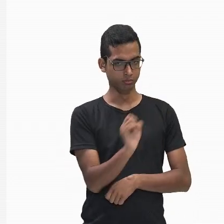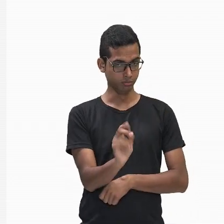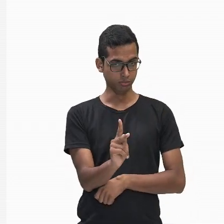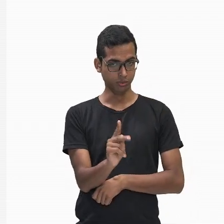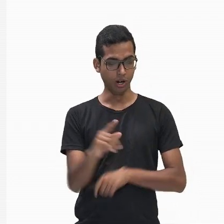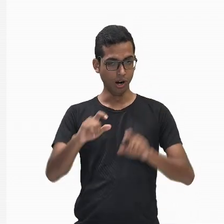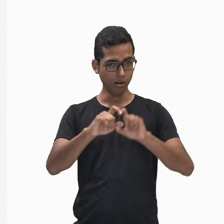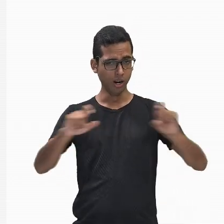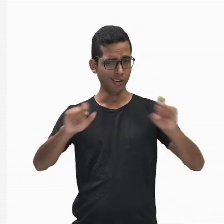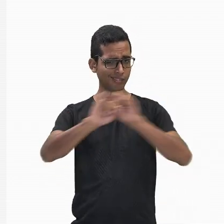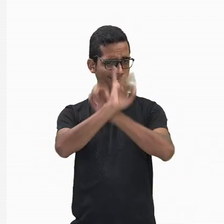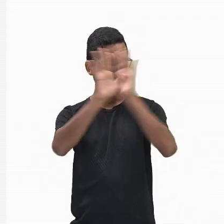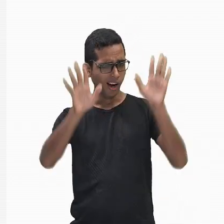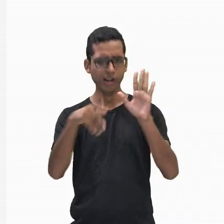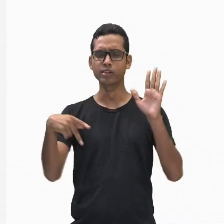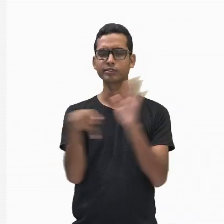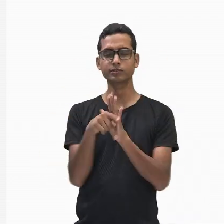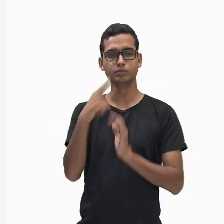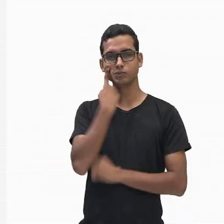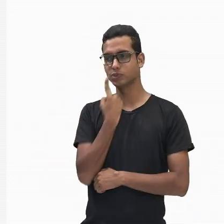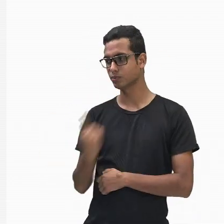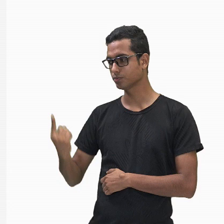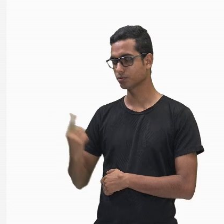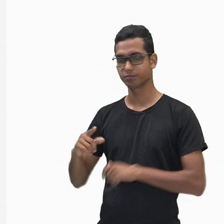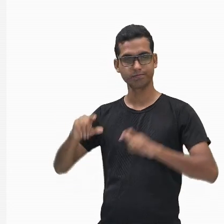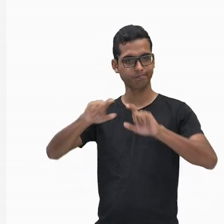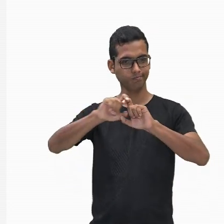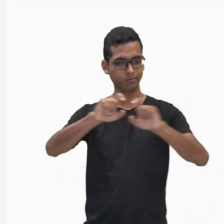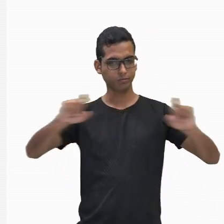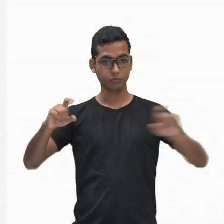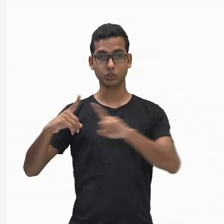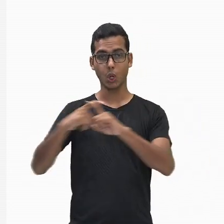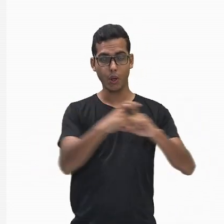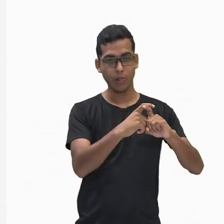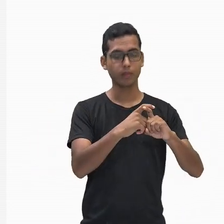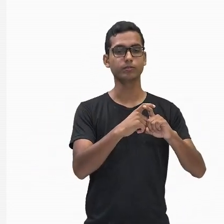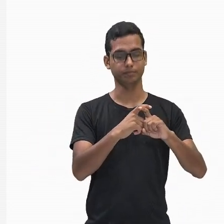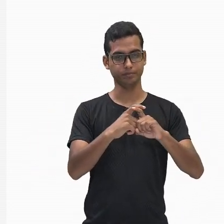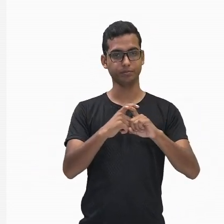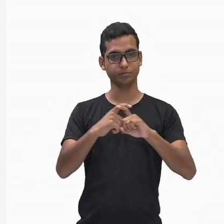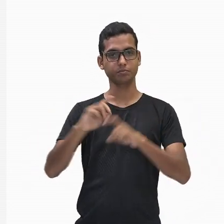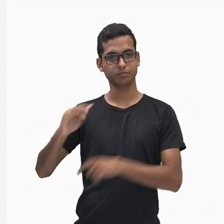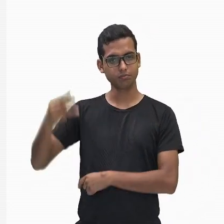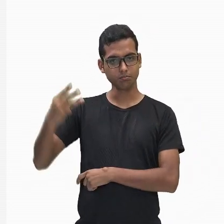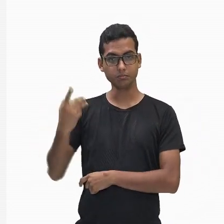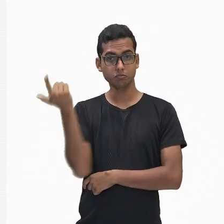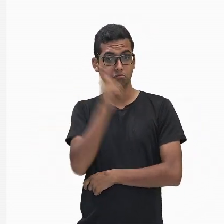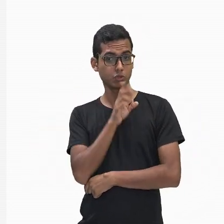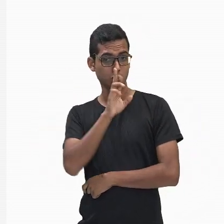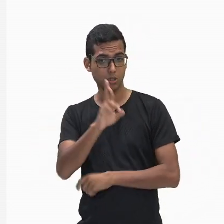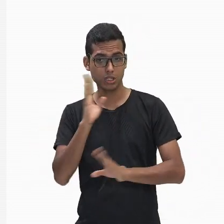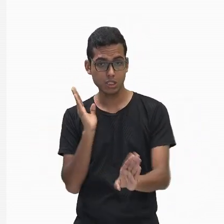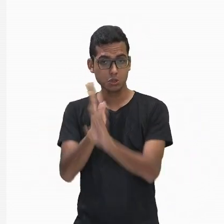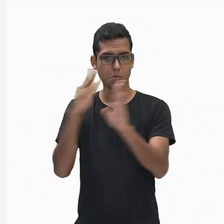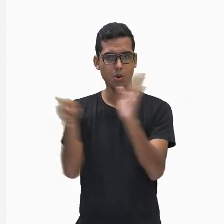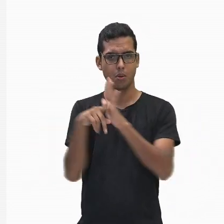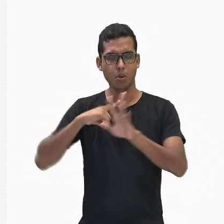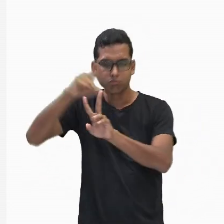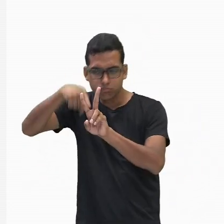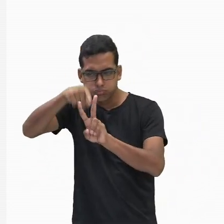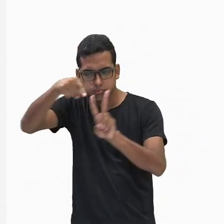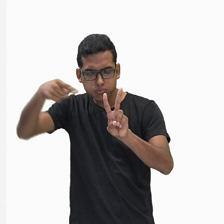Então, está claro que é uma função polinomial de terceiro grau. Mas, para solucionar, né, para encontrar as